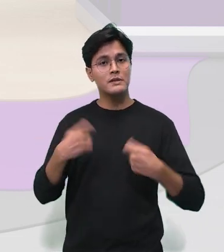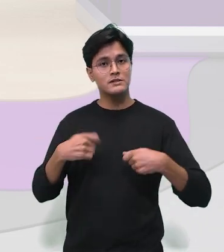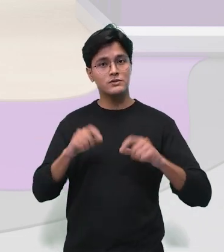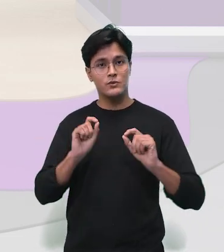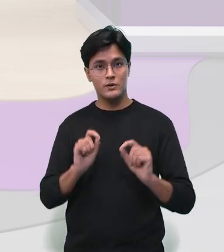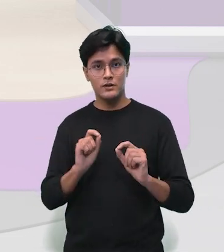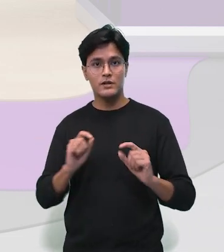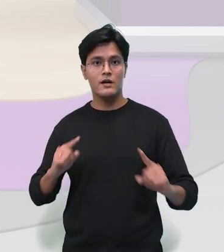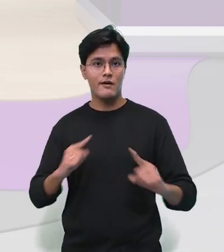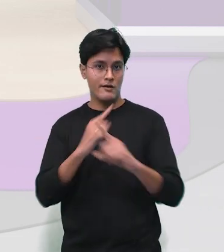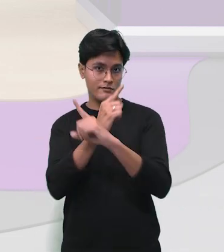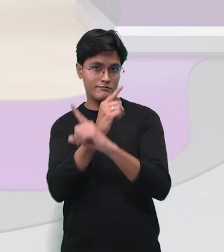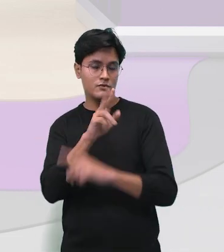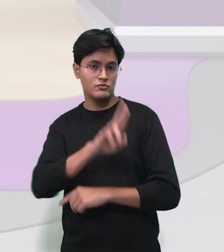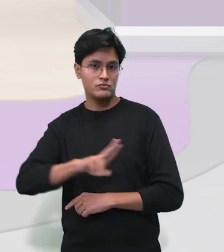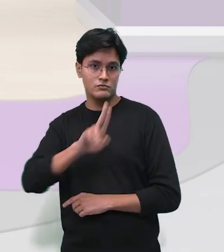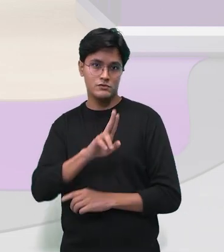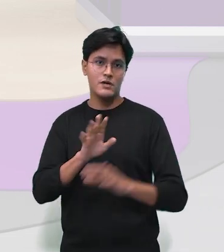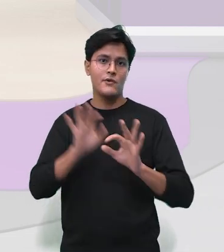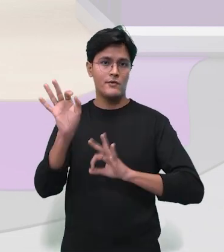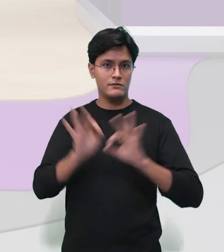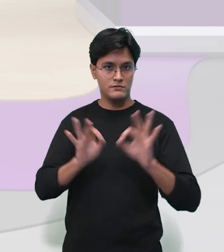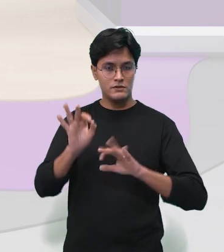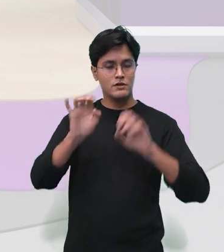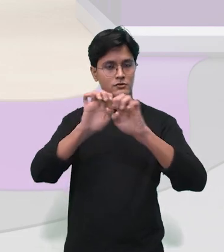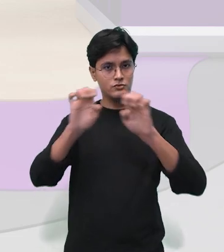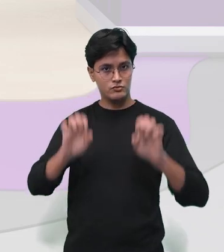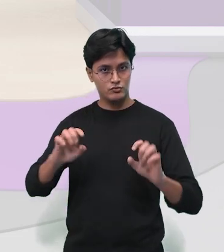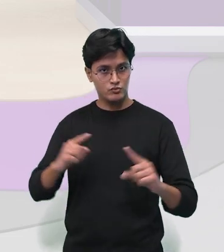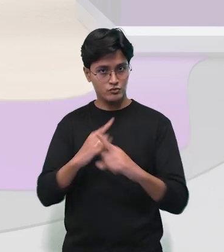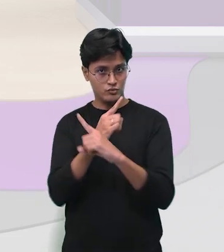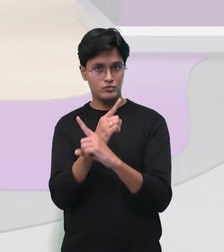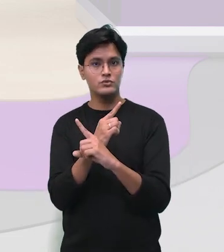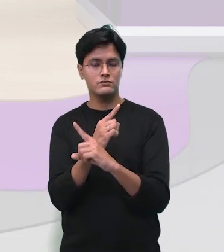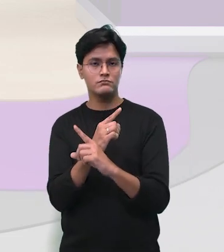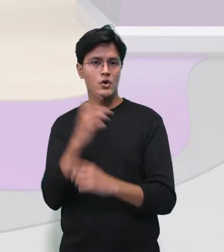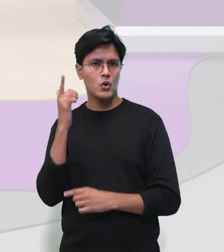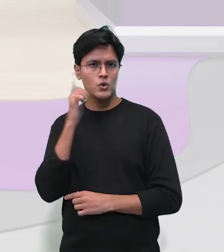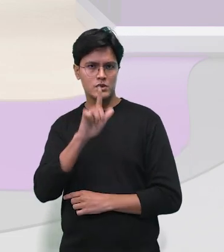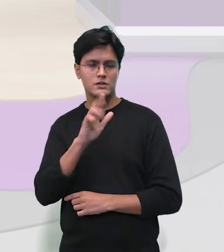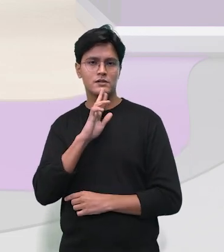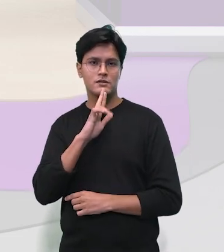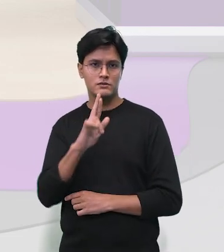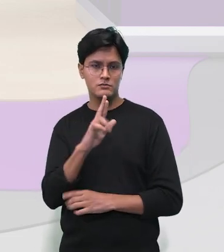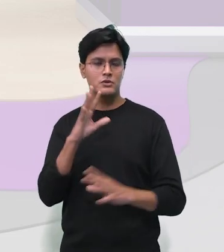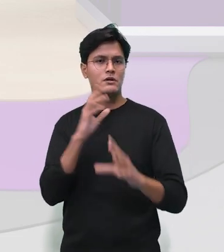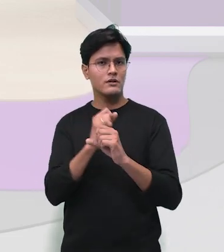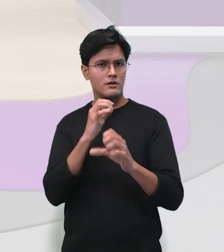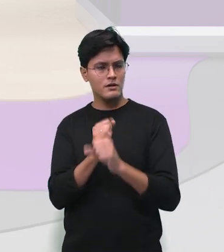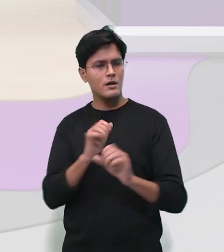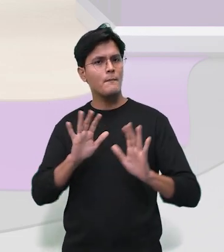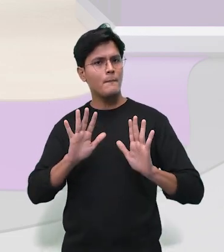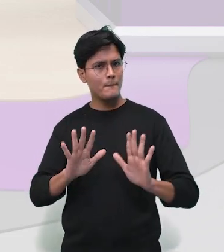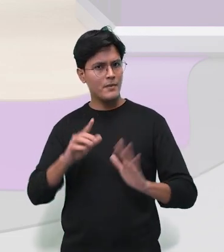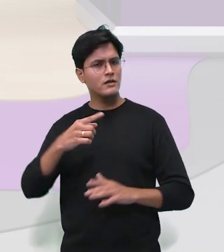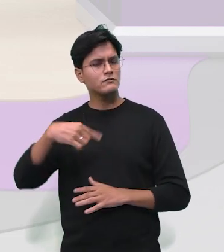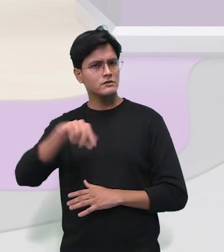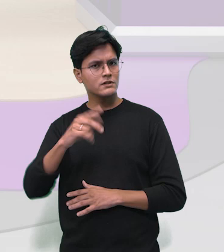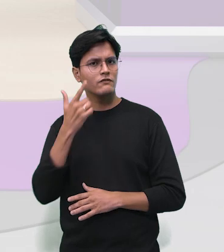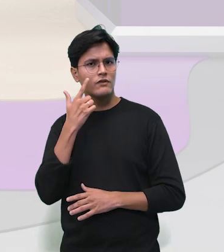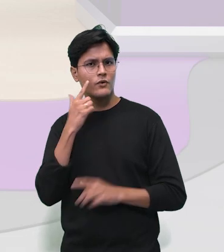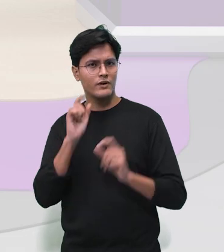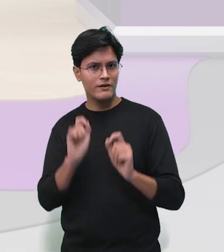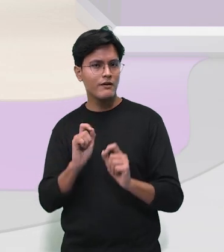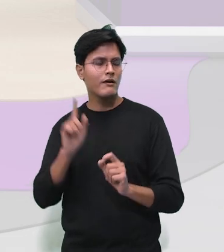essa estrutura para a gente poder chegar na resposta dos problemas, mas vocês vão ver que é bem tranquilo, é bem fácil também, não